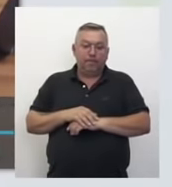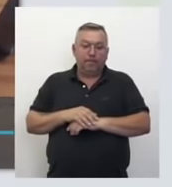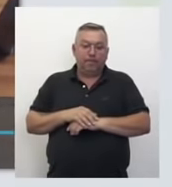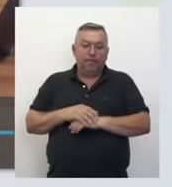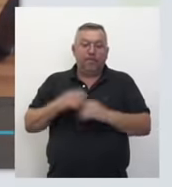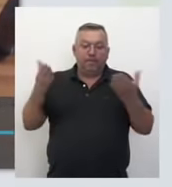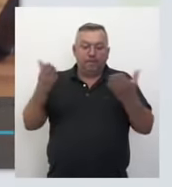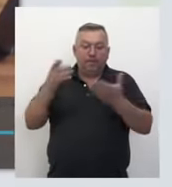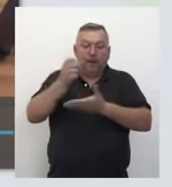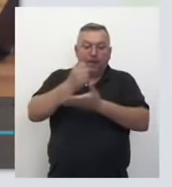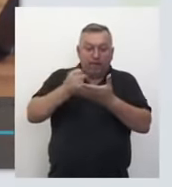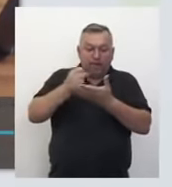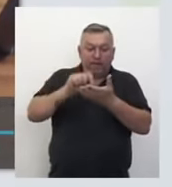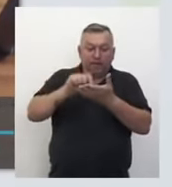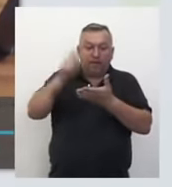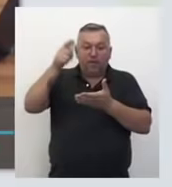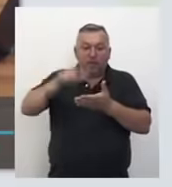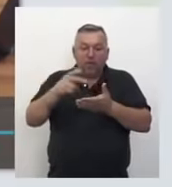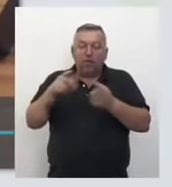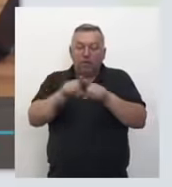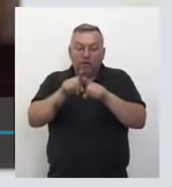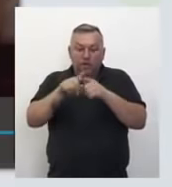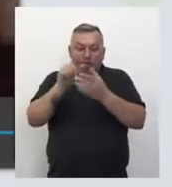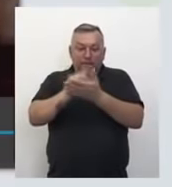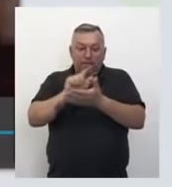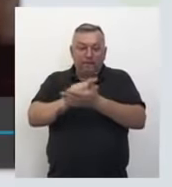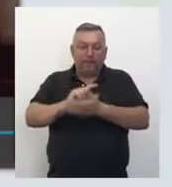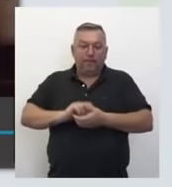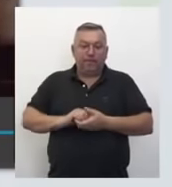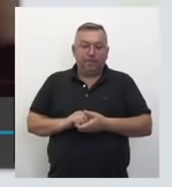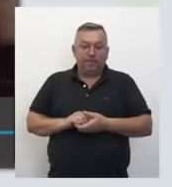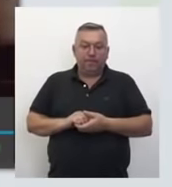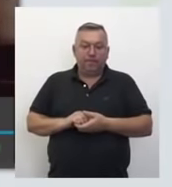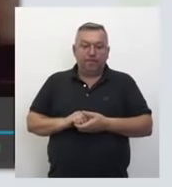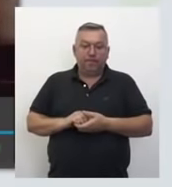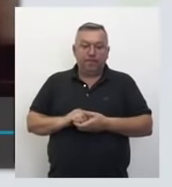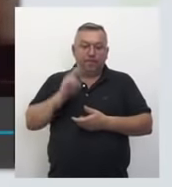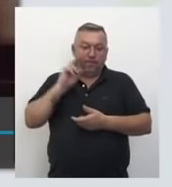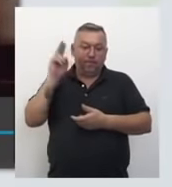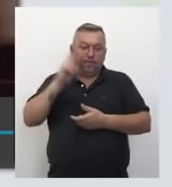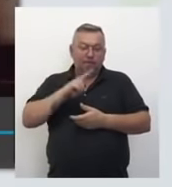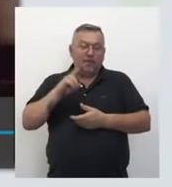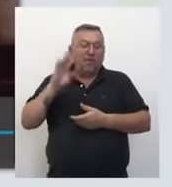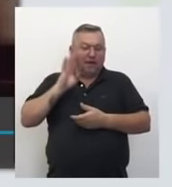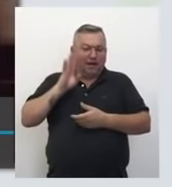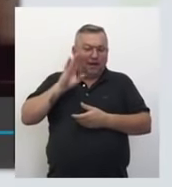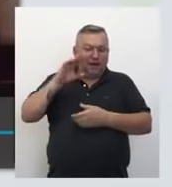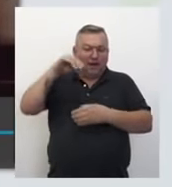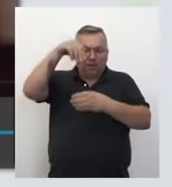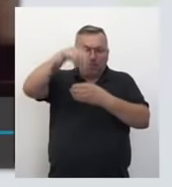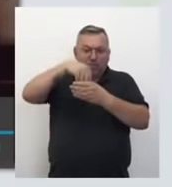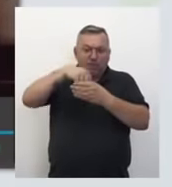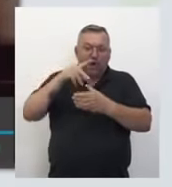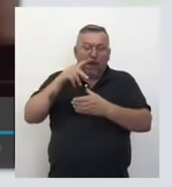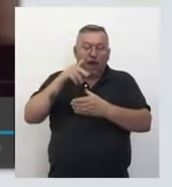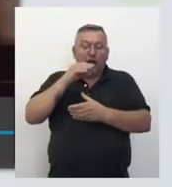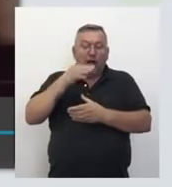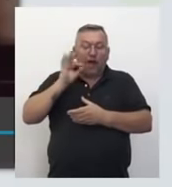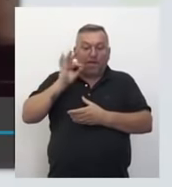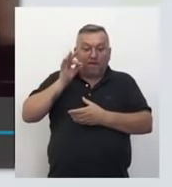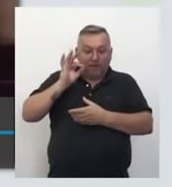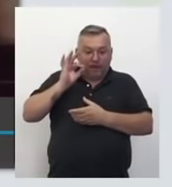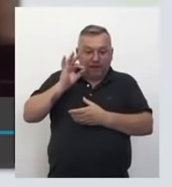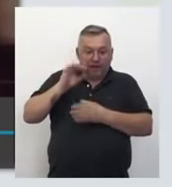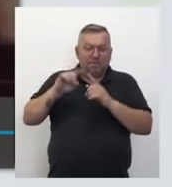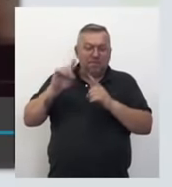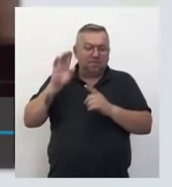e a base vou fazer com outro recorte de papel. Vocês já viram essas embalagens? Que legais que elas são? É uma